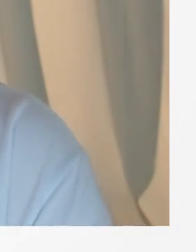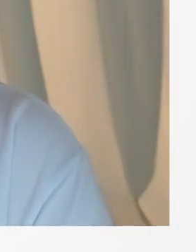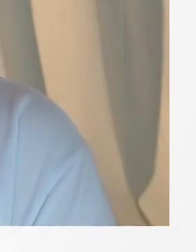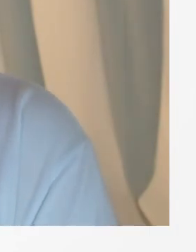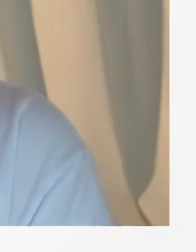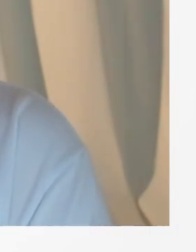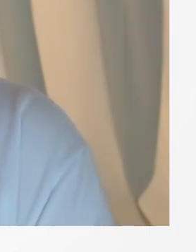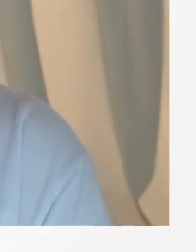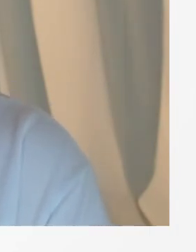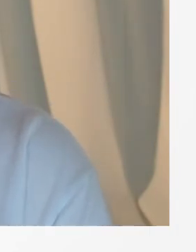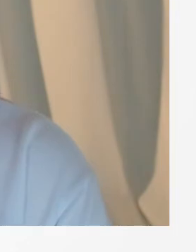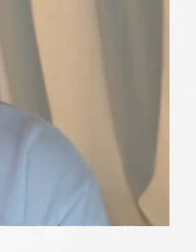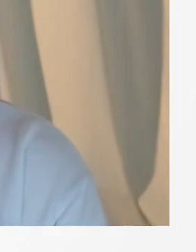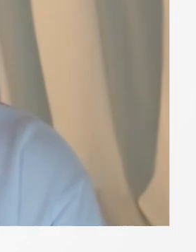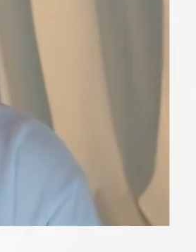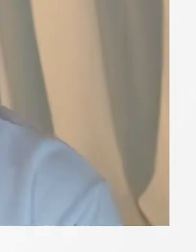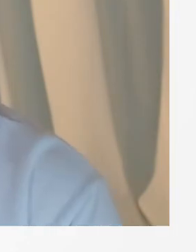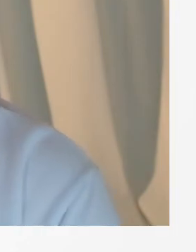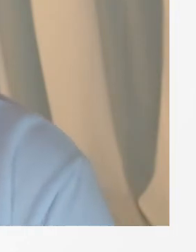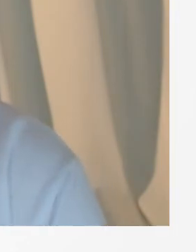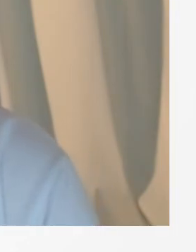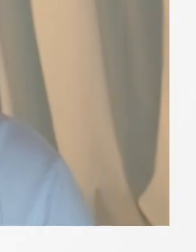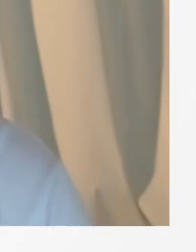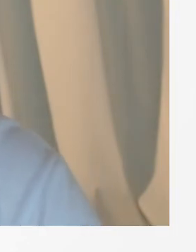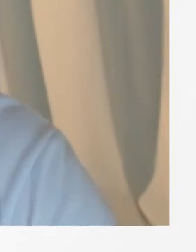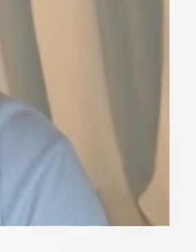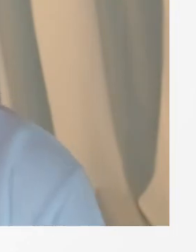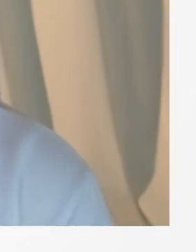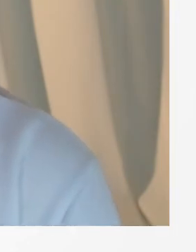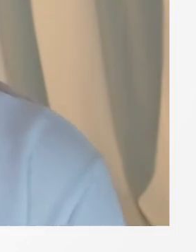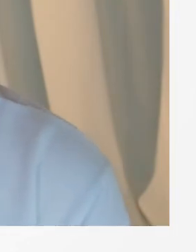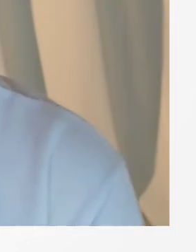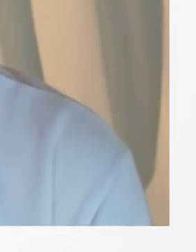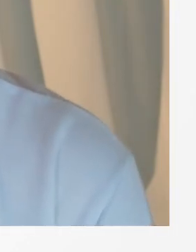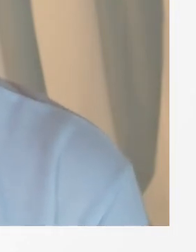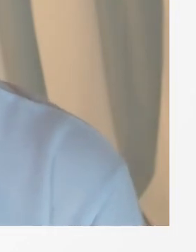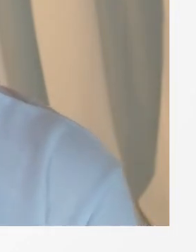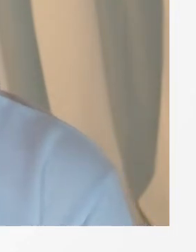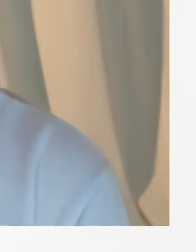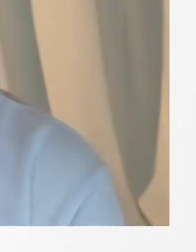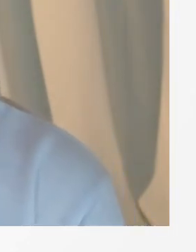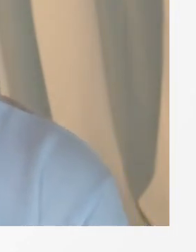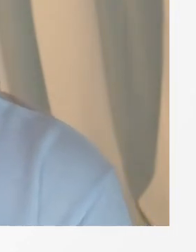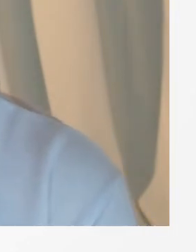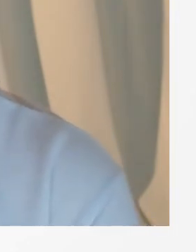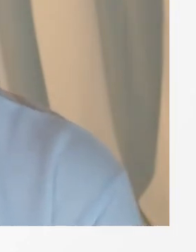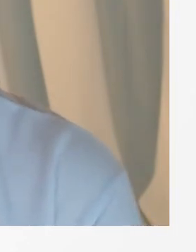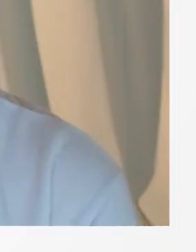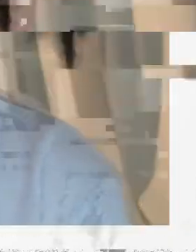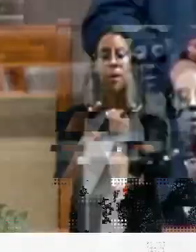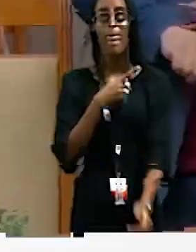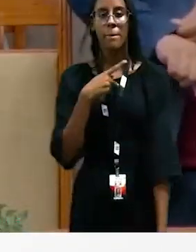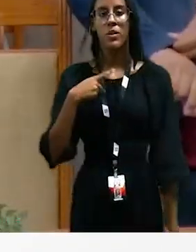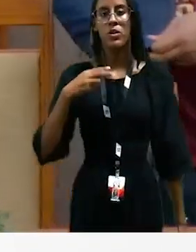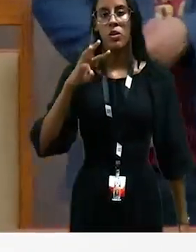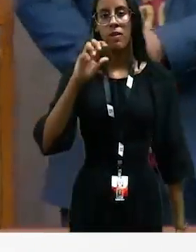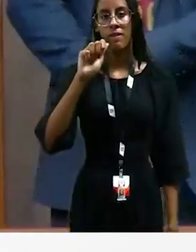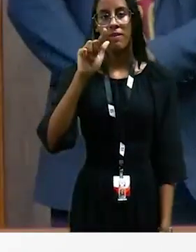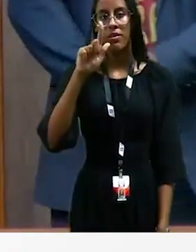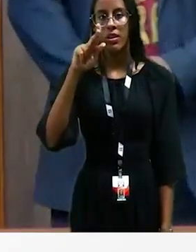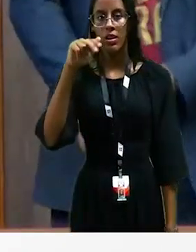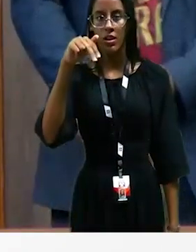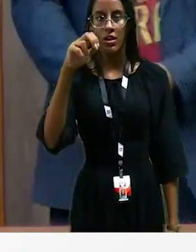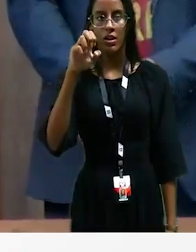muita clareza leva esse vídeo para ele e compare e tire as suas conclusões Vamos para o vídeo